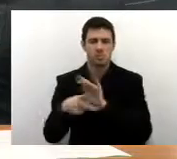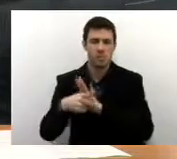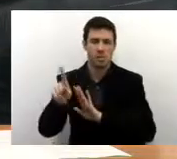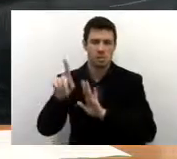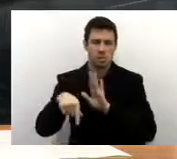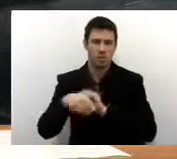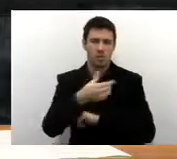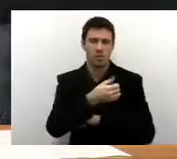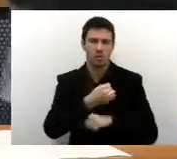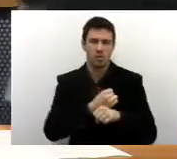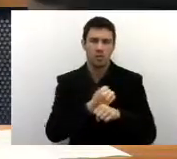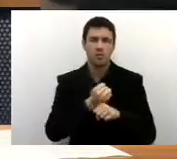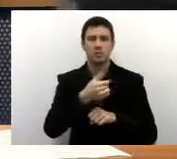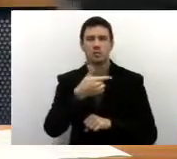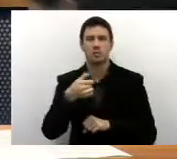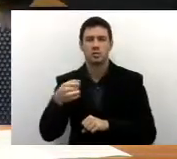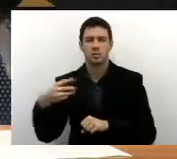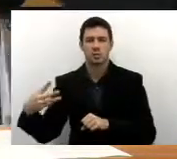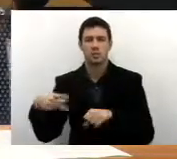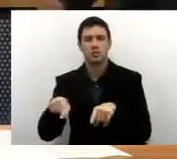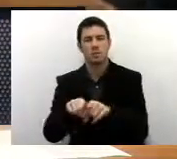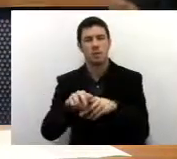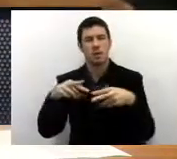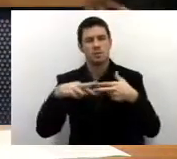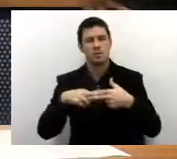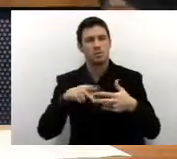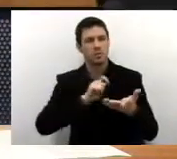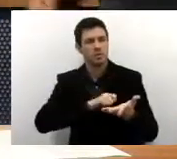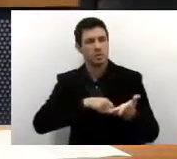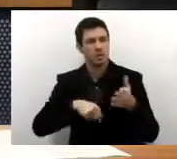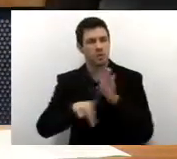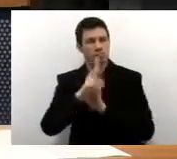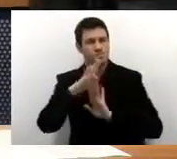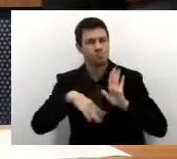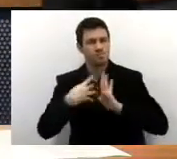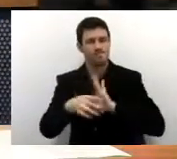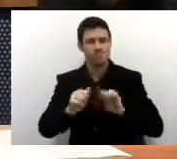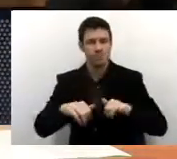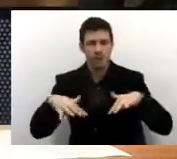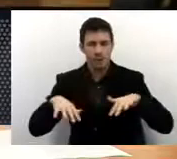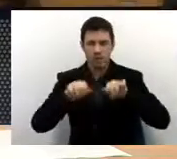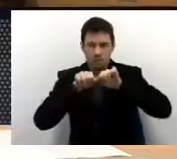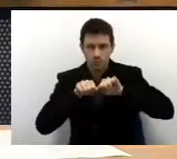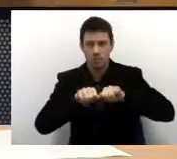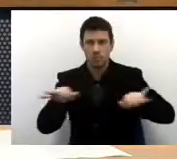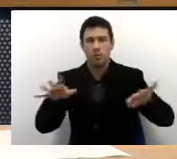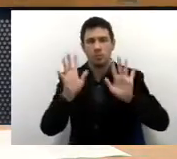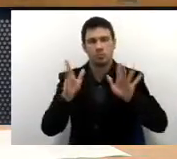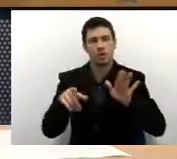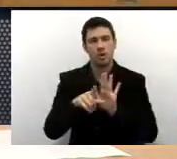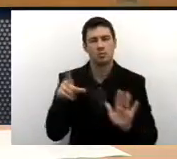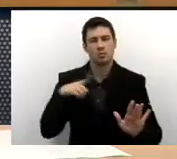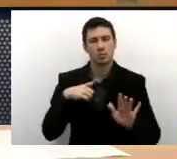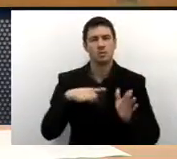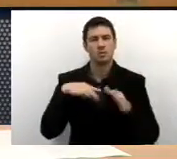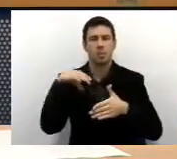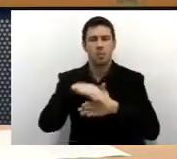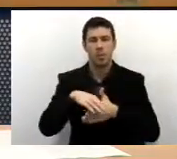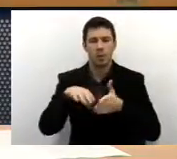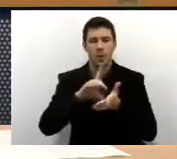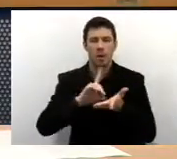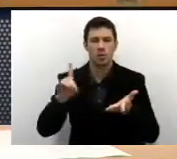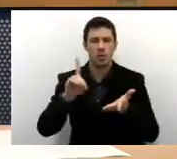do artigo 48 da Lei de Responsabilidade Fiscal. O calendário das audiências públicas já foi distribuído previamente e publicado no Diário Oficial do